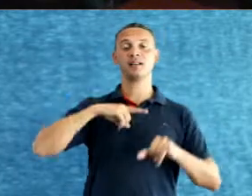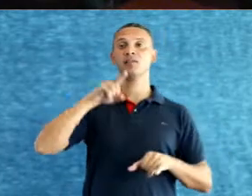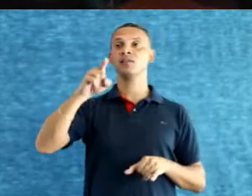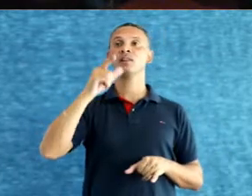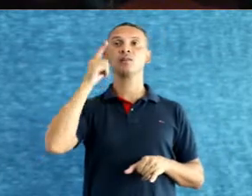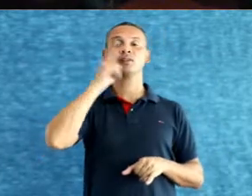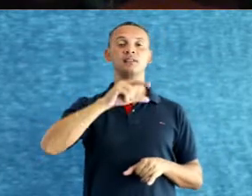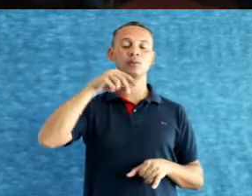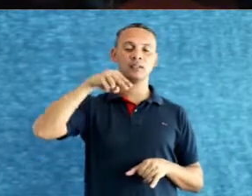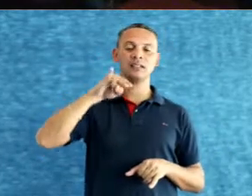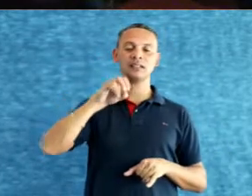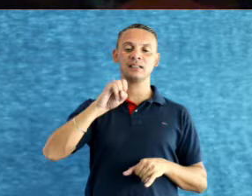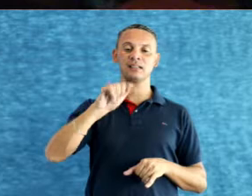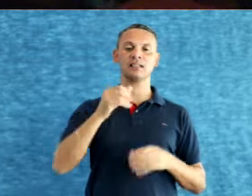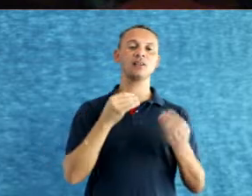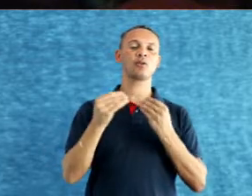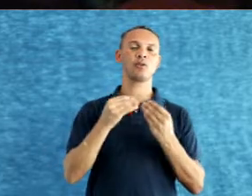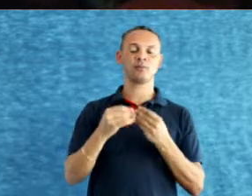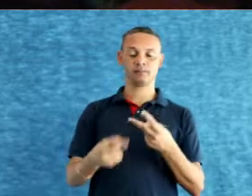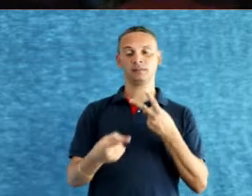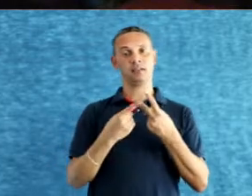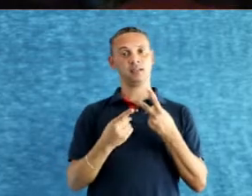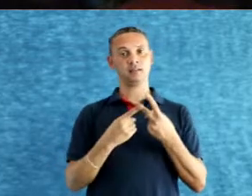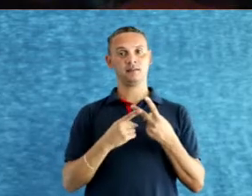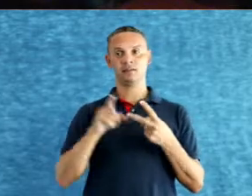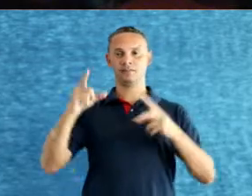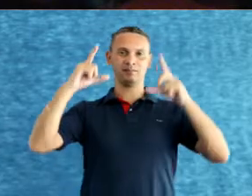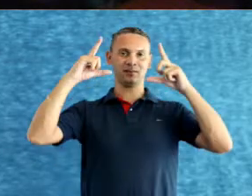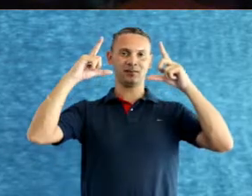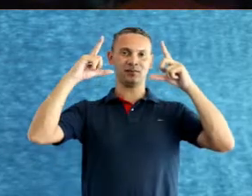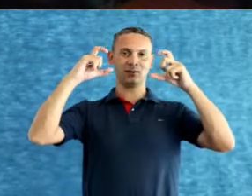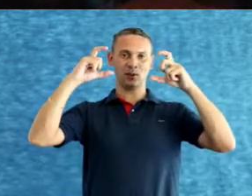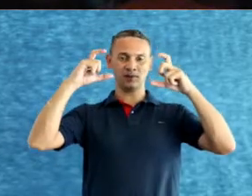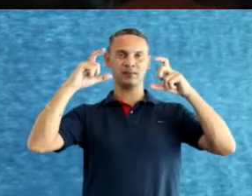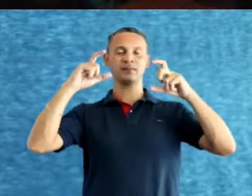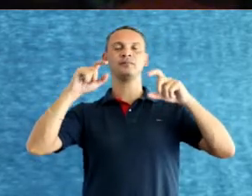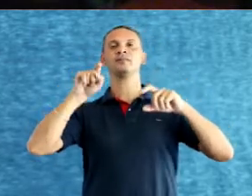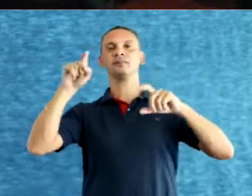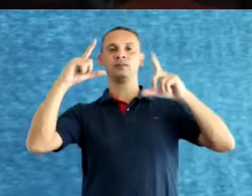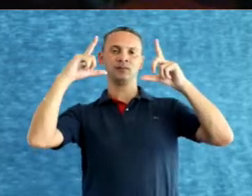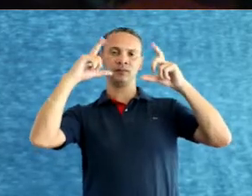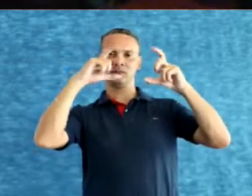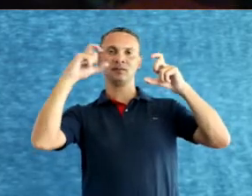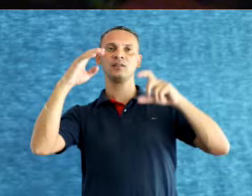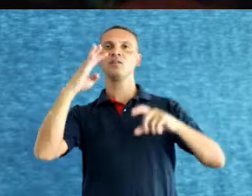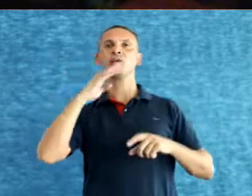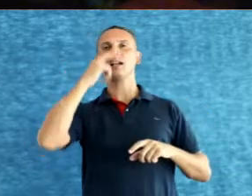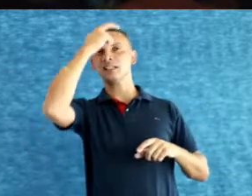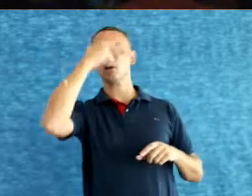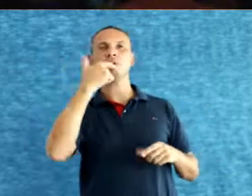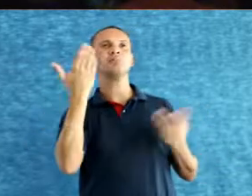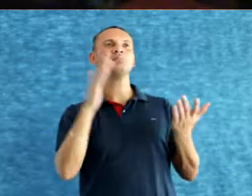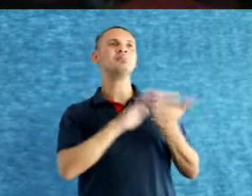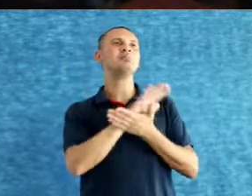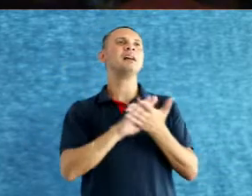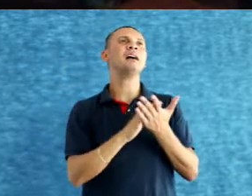no Rio Grande... Não, por causa dela, não. Eu fui ao encontro dela. Me encontrei com ela lá. Quando eu cheguei lá, eu entendi o